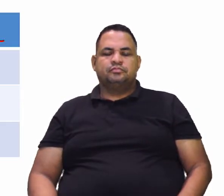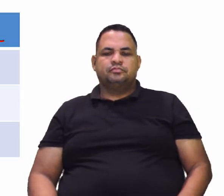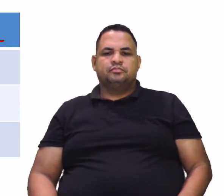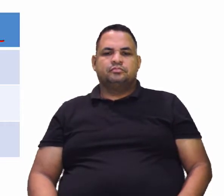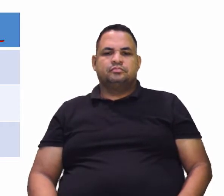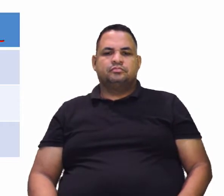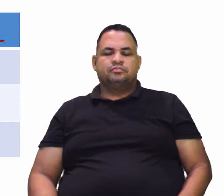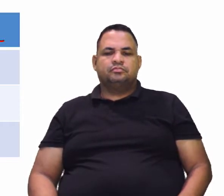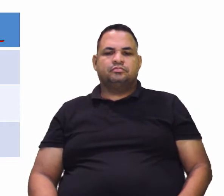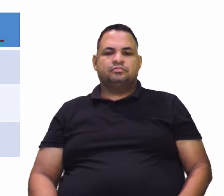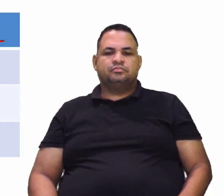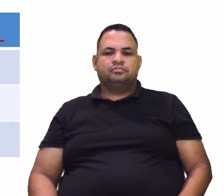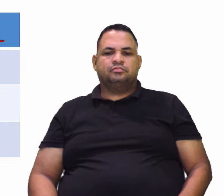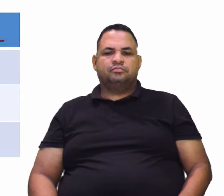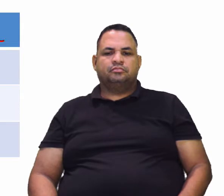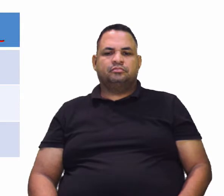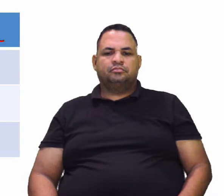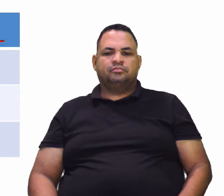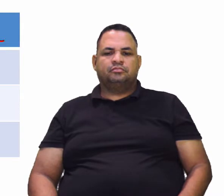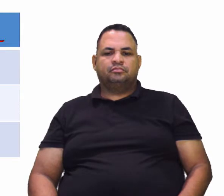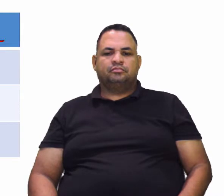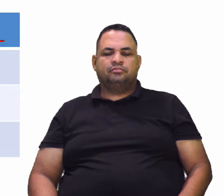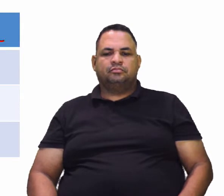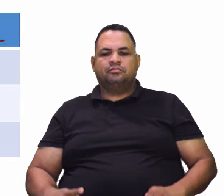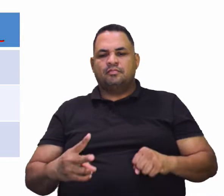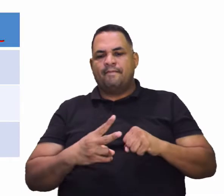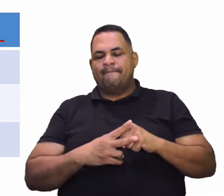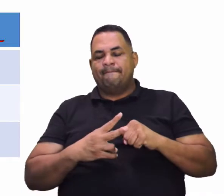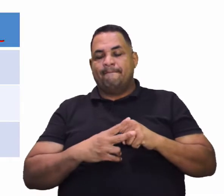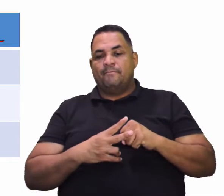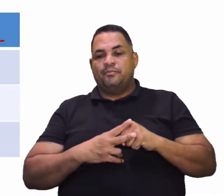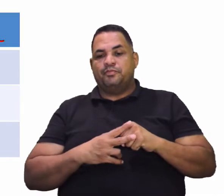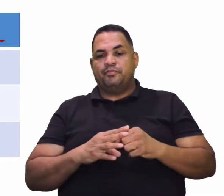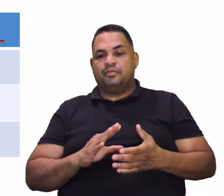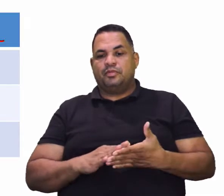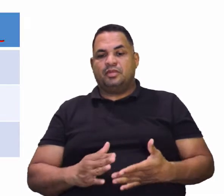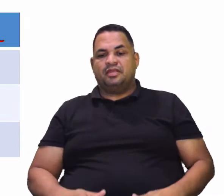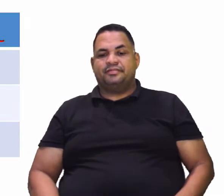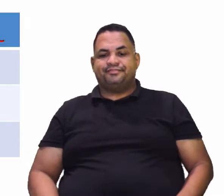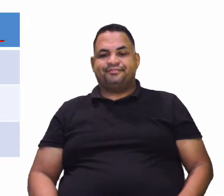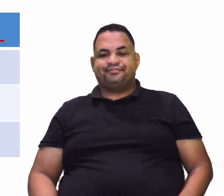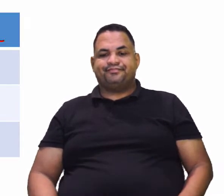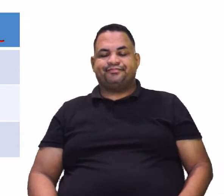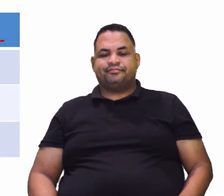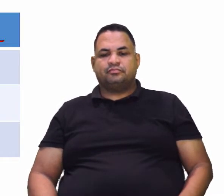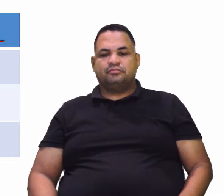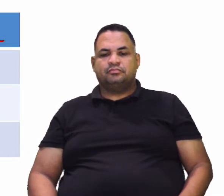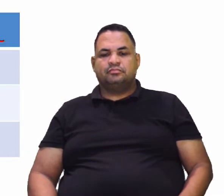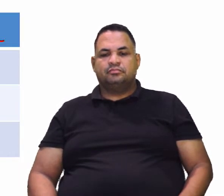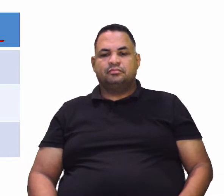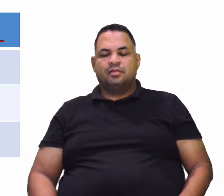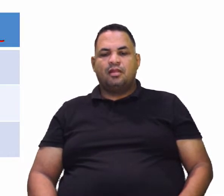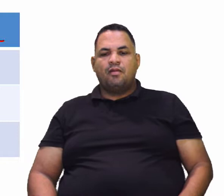no infinitivo sem o to. E esse verbo aqui, certo? Ele vai ser